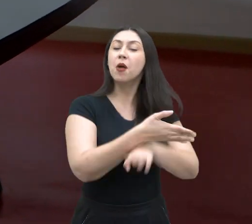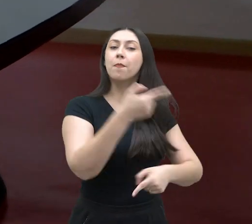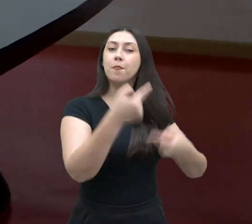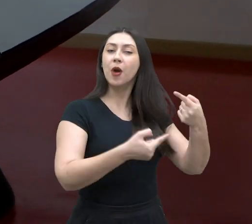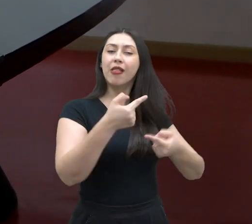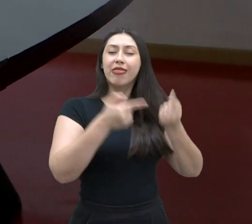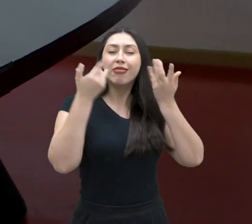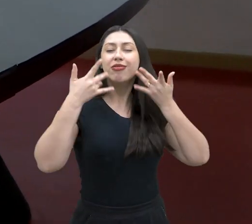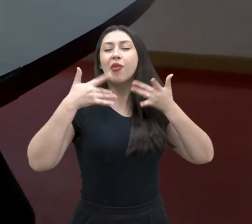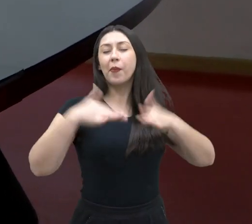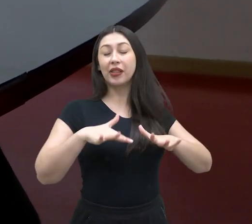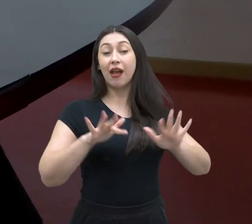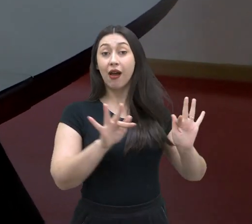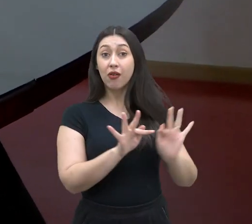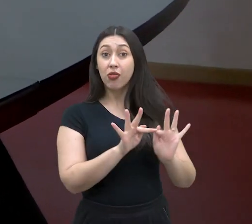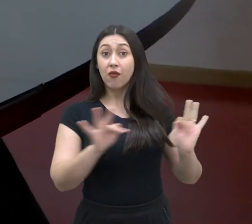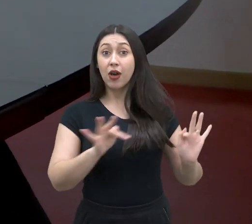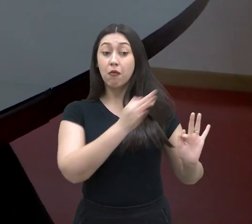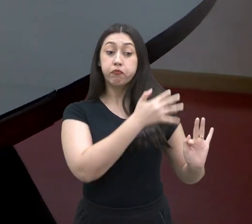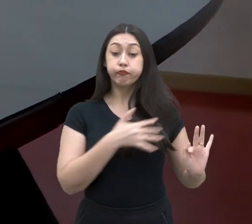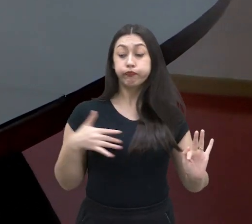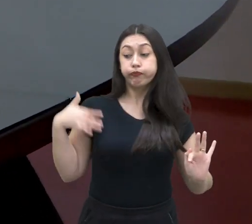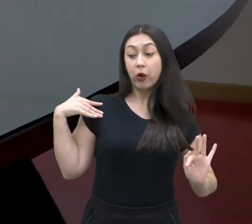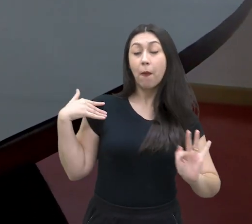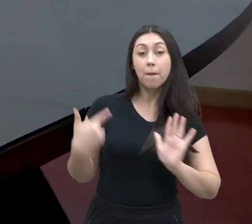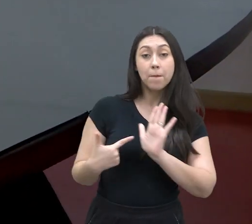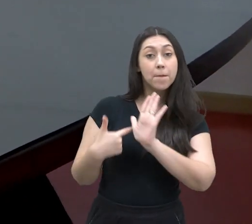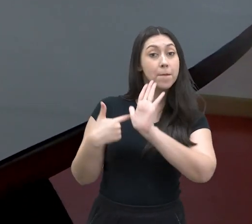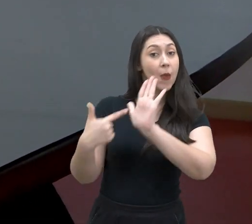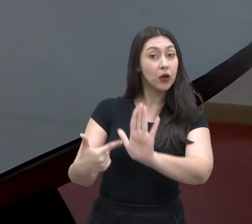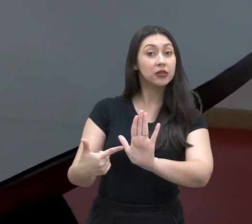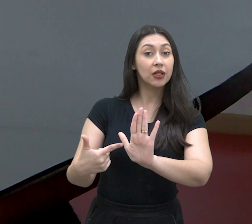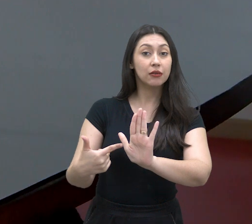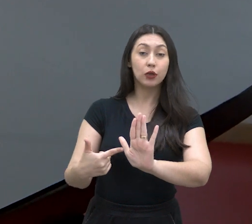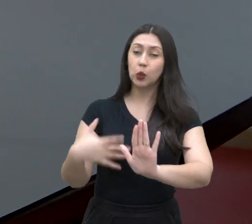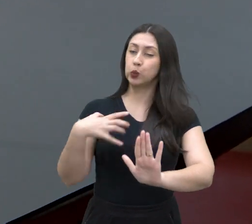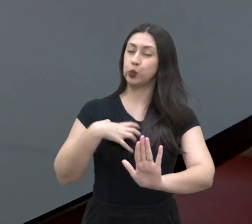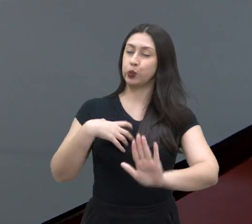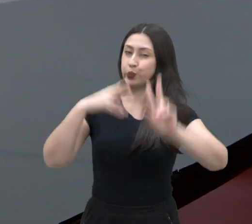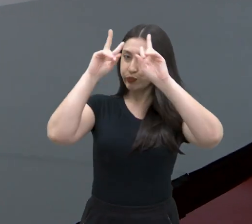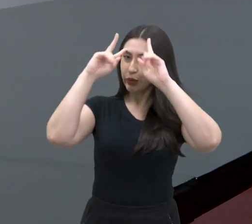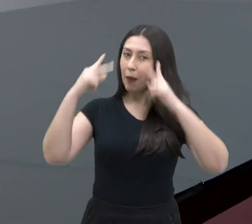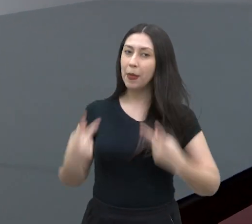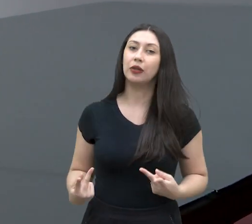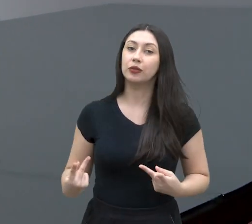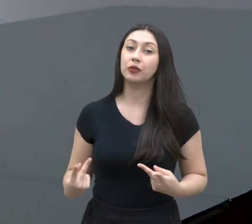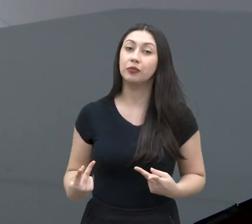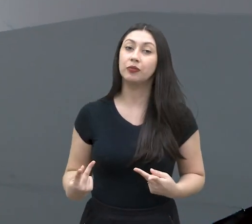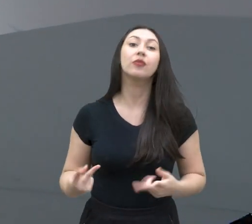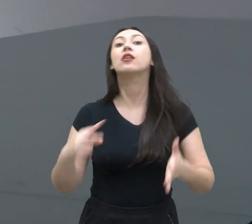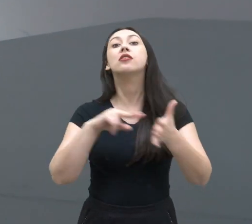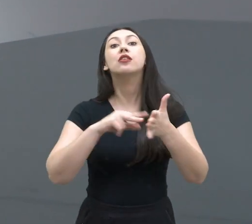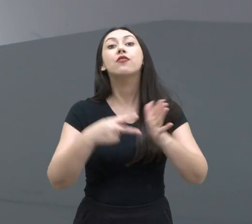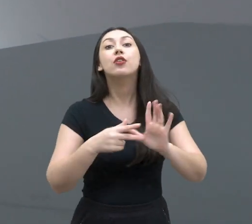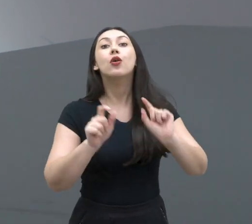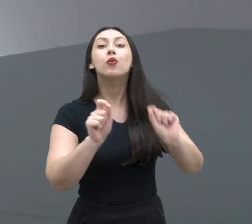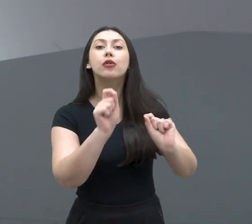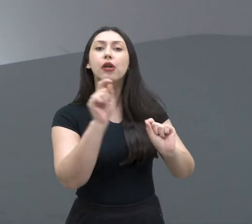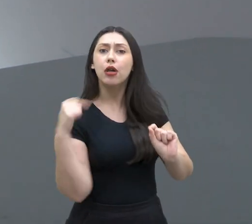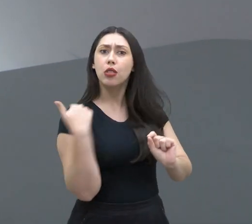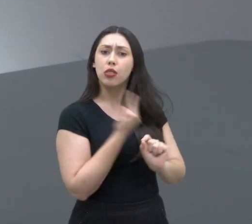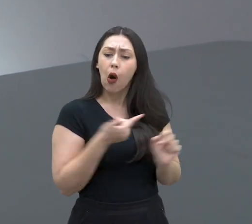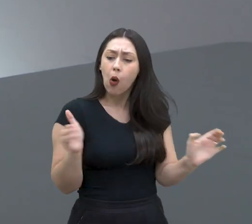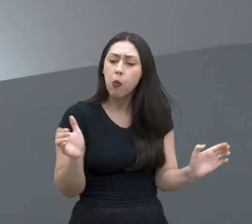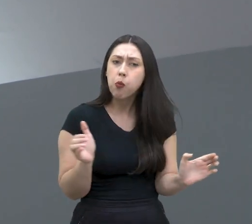nós só nos realizamos plenamente vivendo em sociedade. É que o reconhecimento dessa nossa humanidade depende